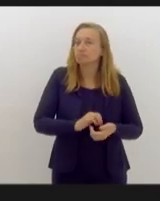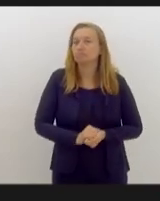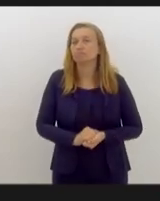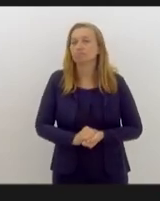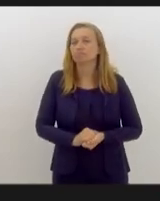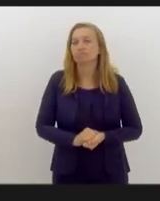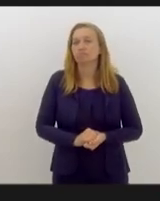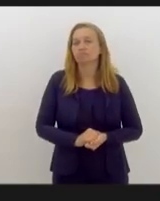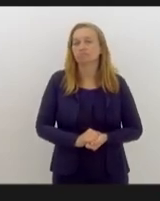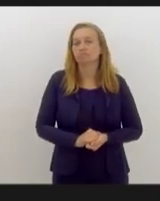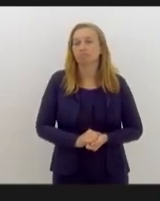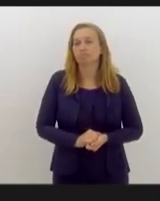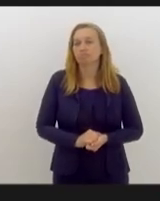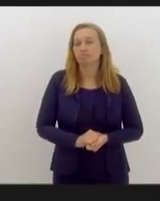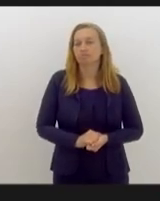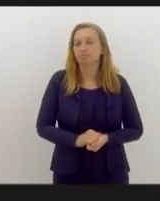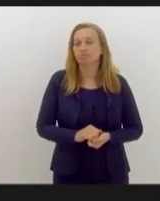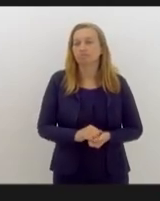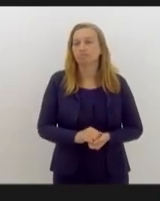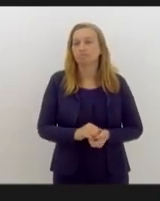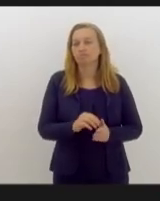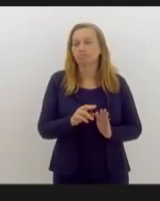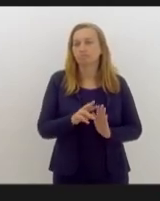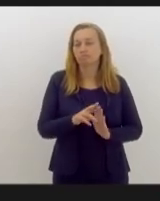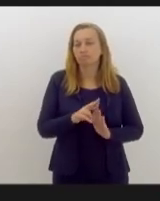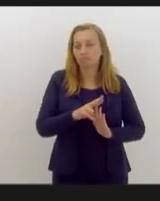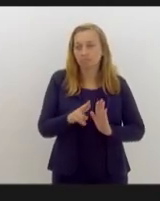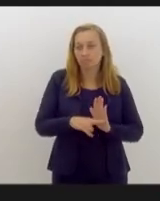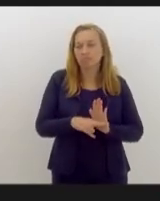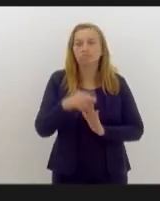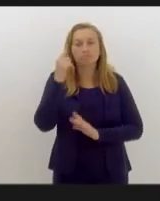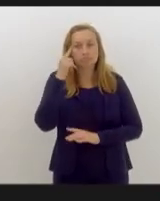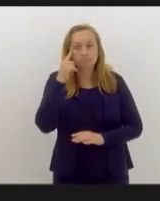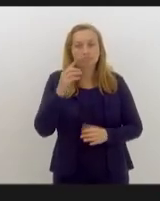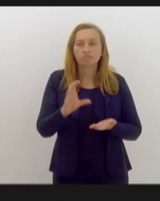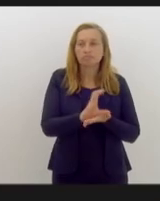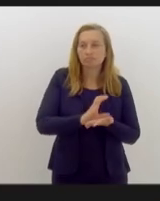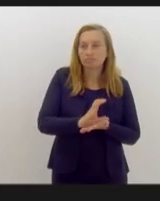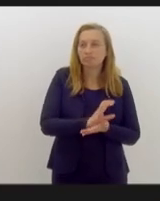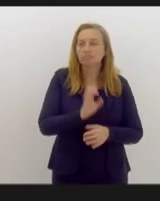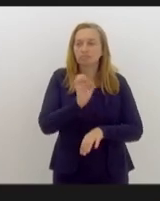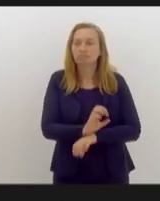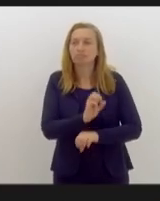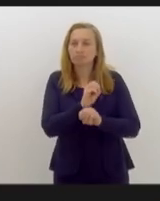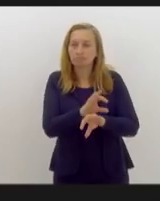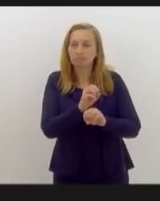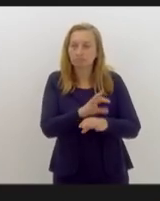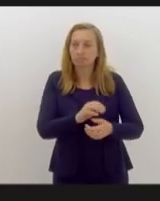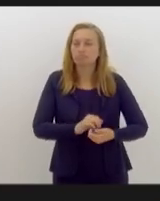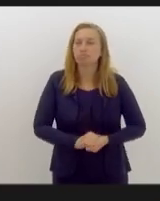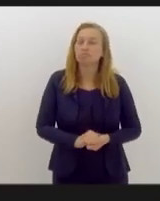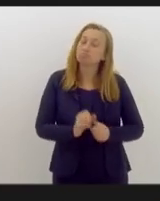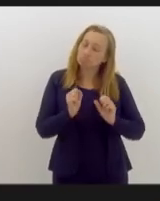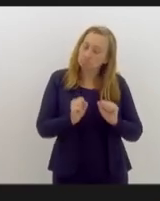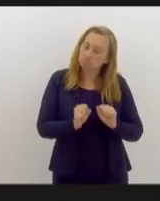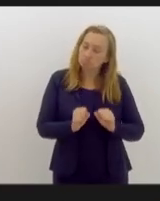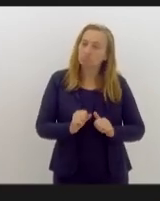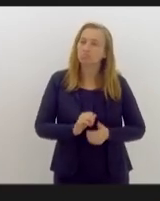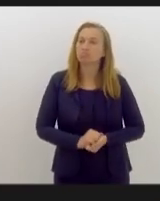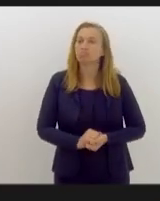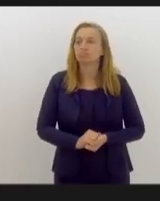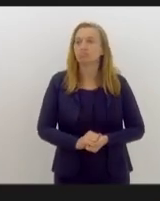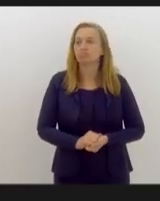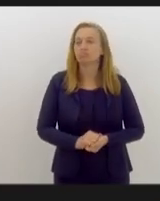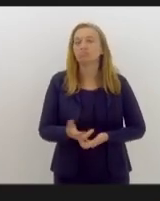a determinadas normativas. Então, penso que o Conselho Estadual de Educação pode ser